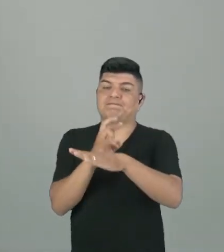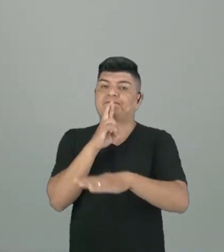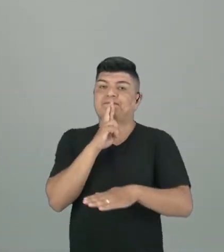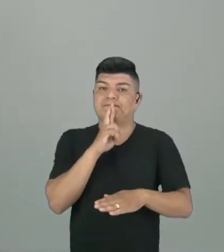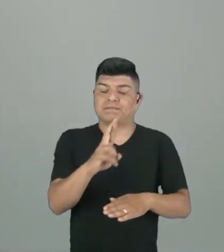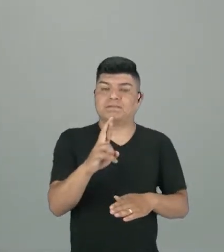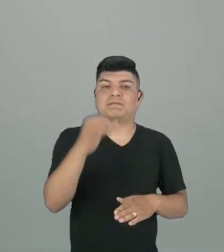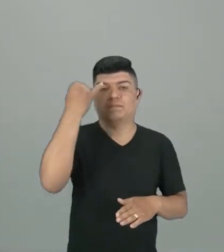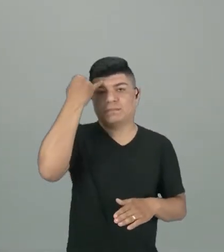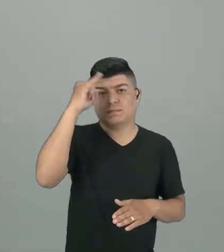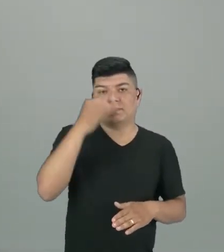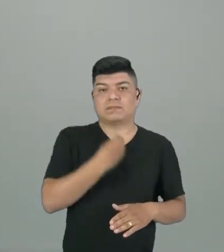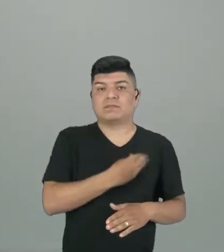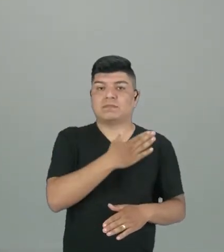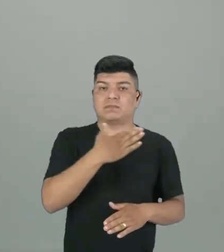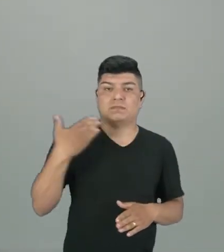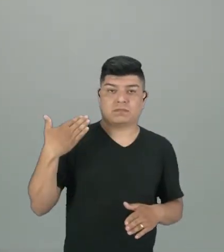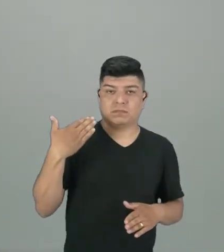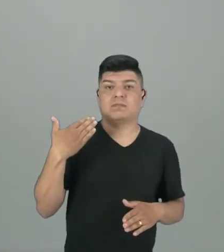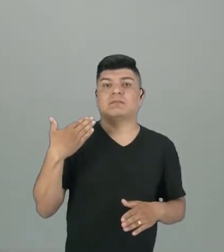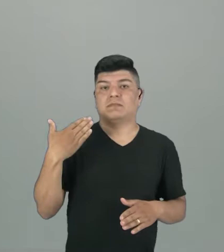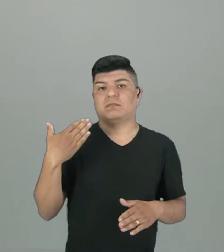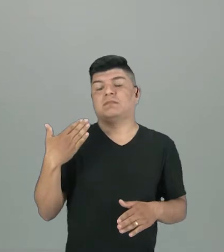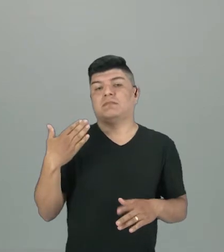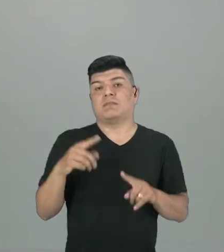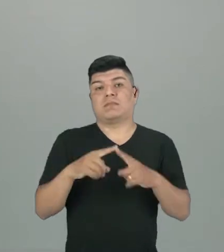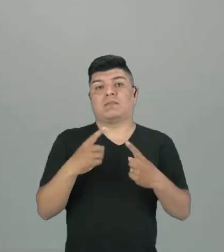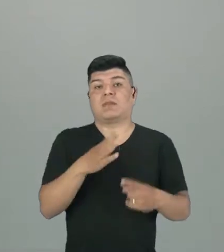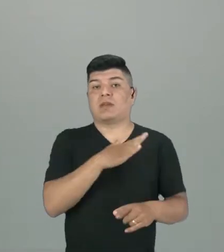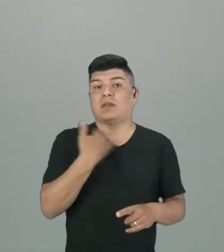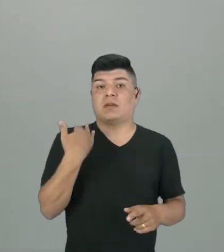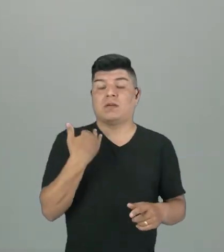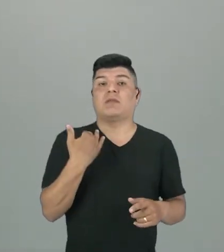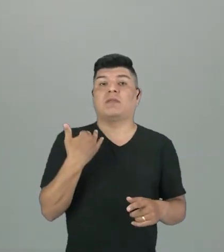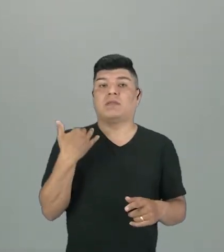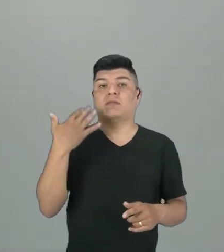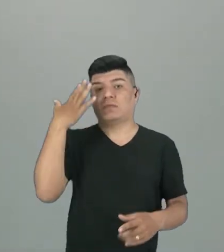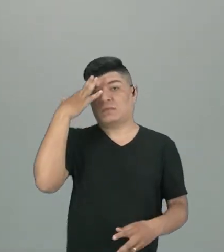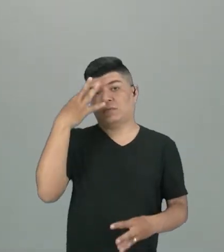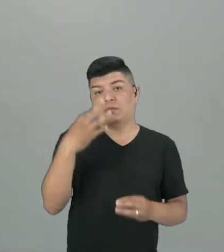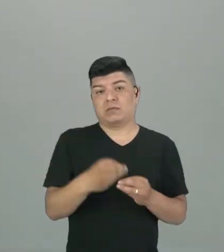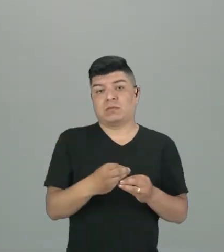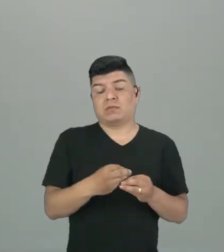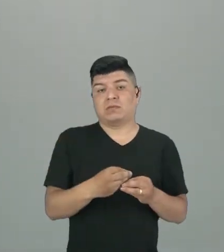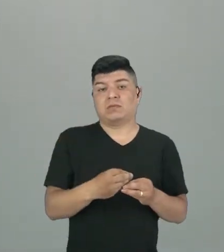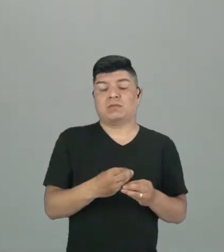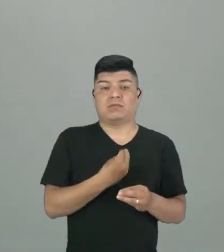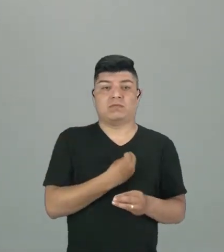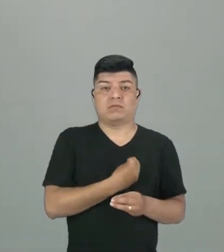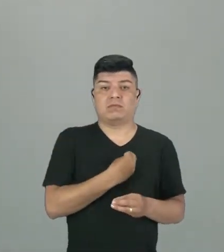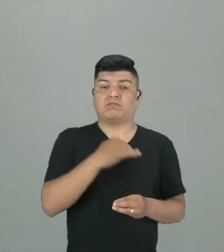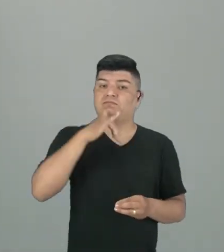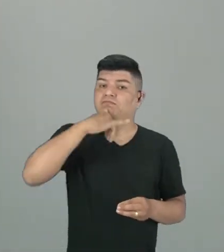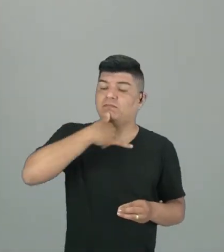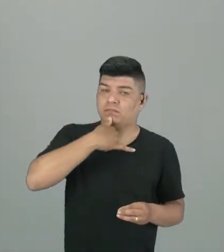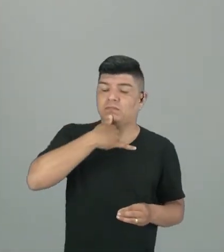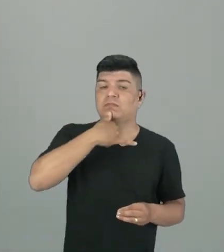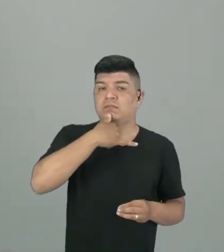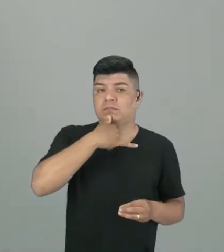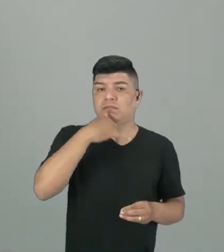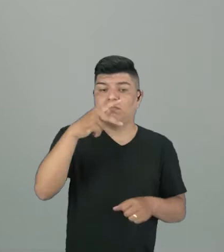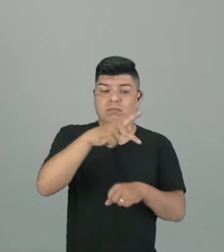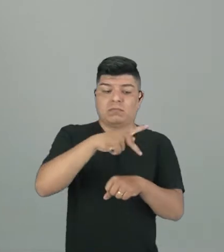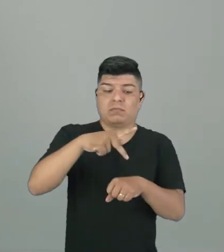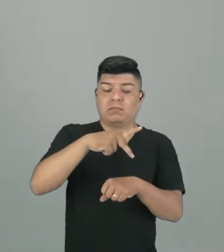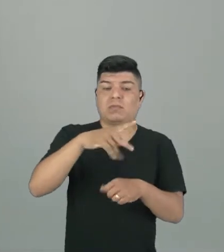para as ideias de vida e morte. Claro que a morte faz parte. A gente atravessou uma fase tão triste no país e no